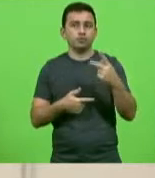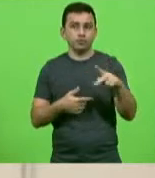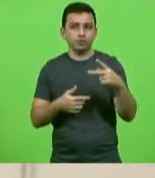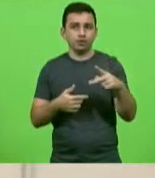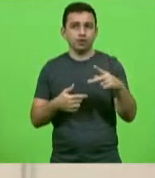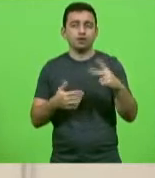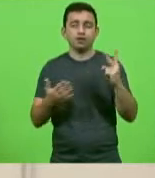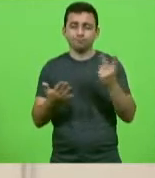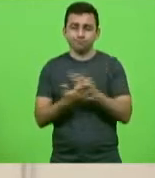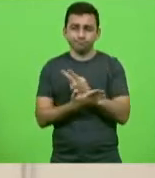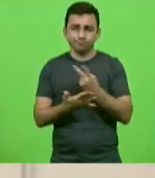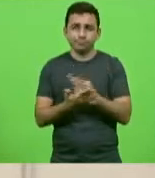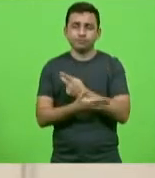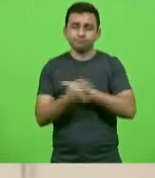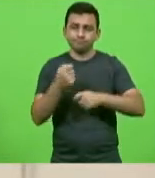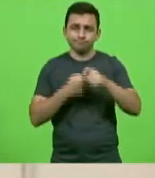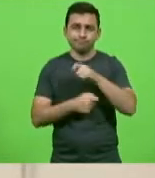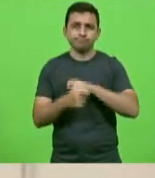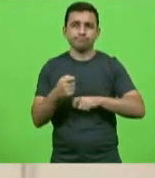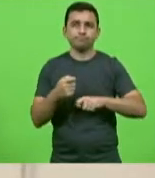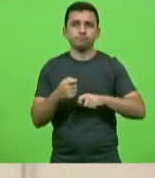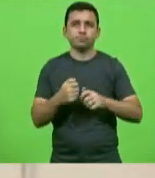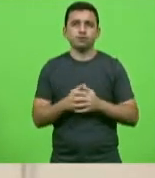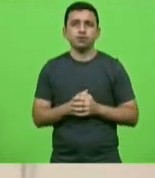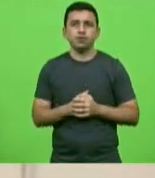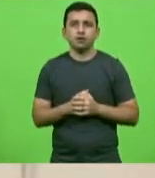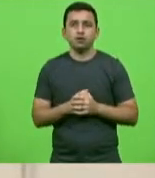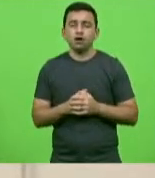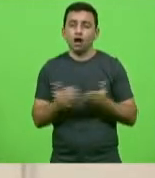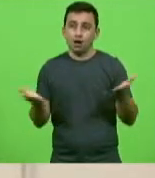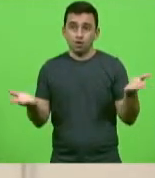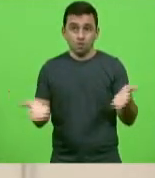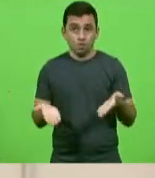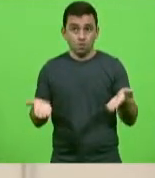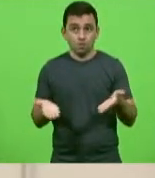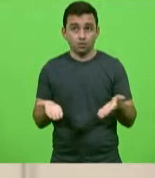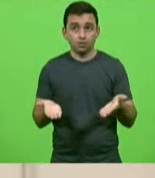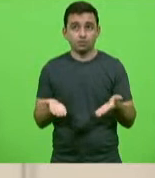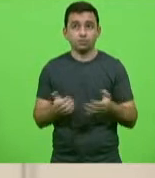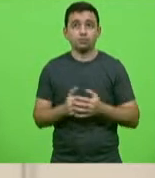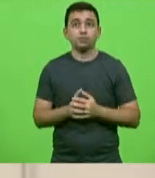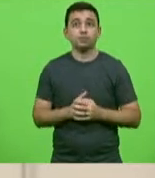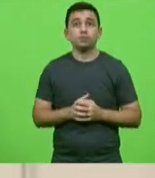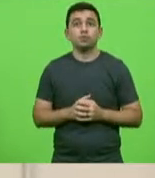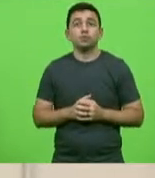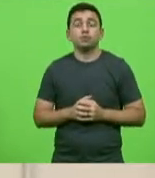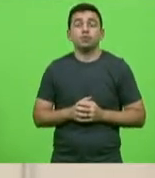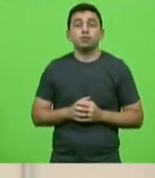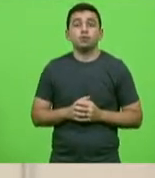na administração. No presente caso,